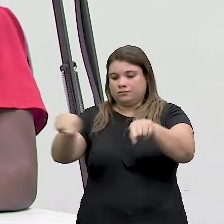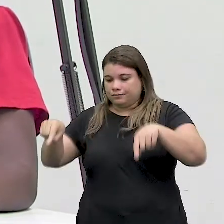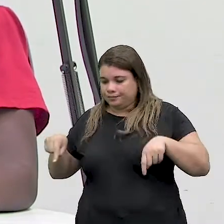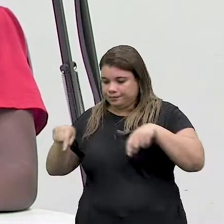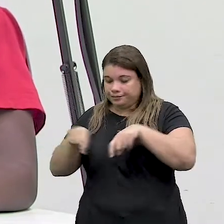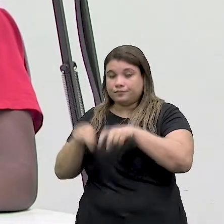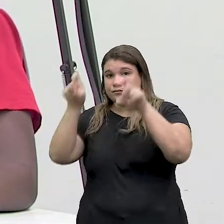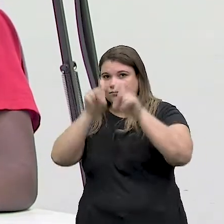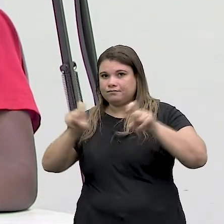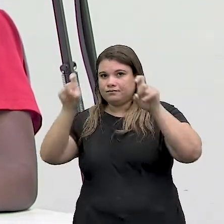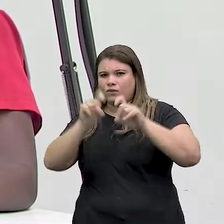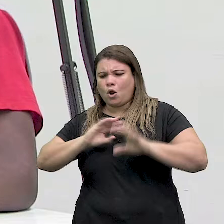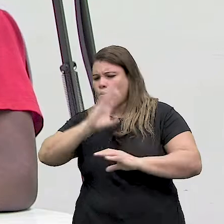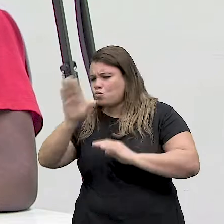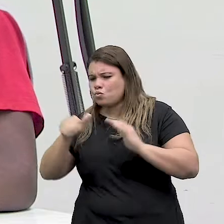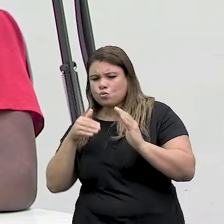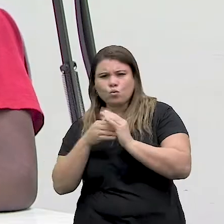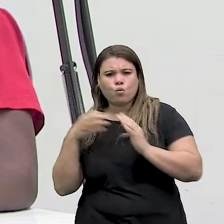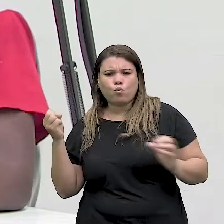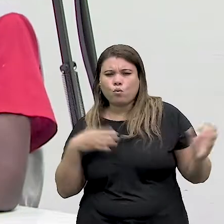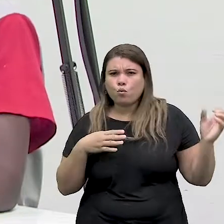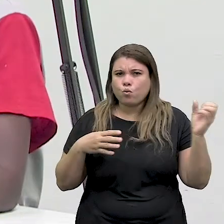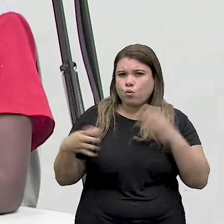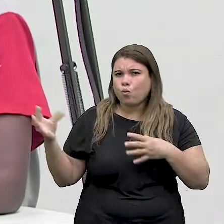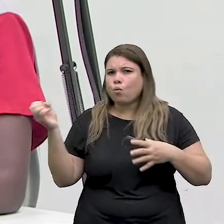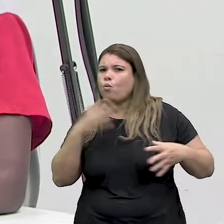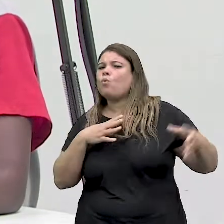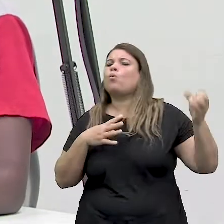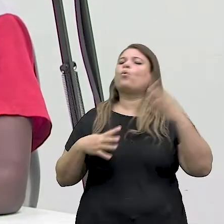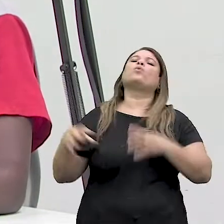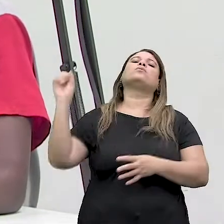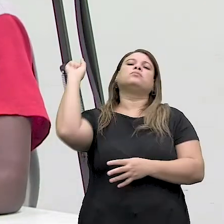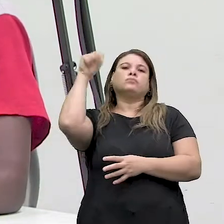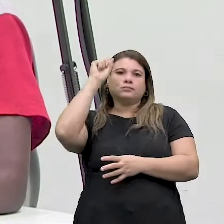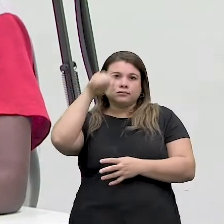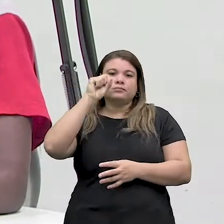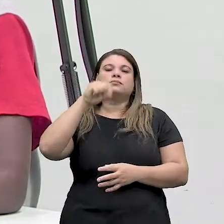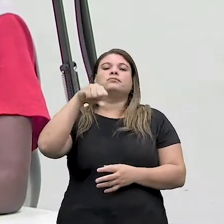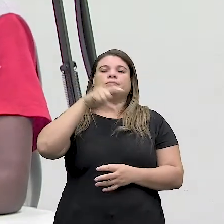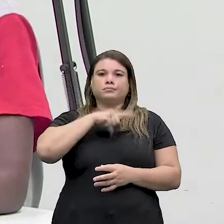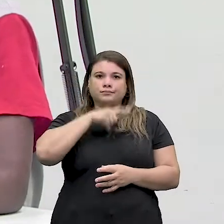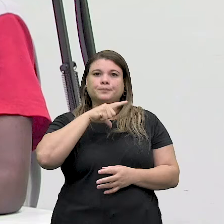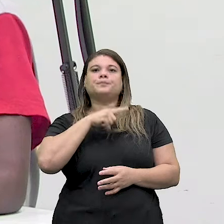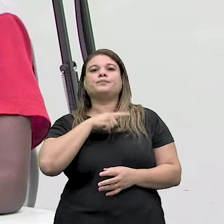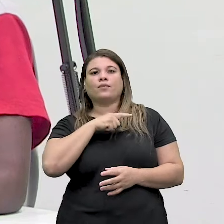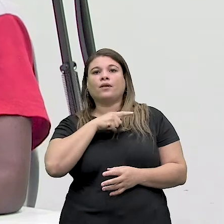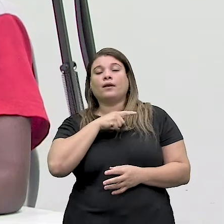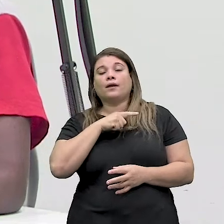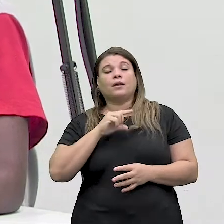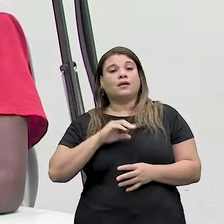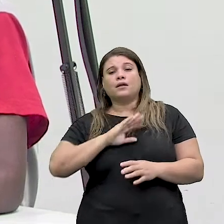Então, mais uma ferramenta para trazer os nossos conteúdos, a